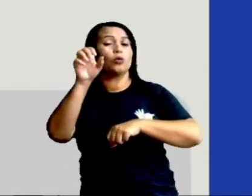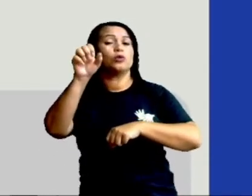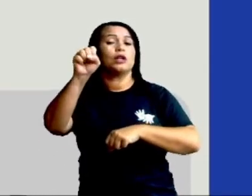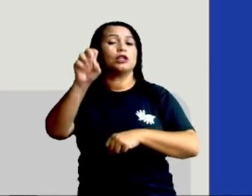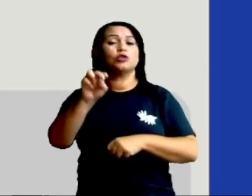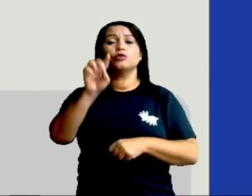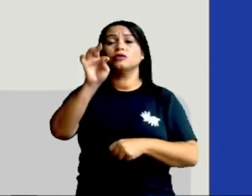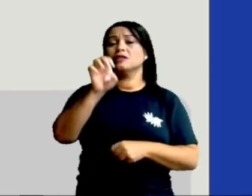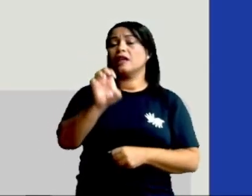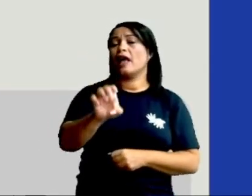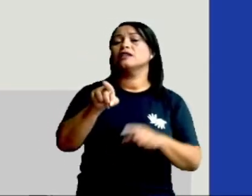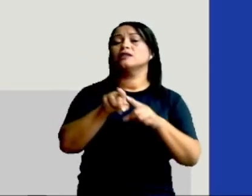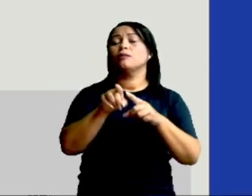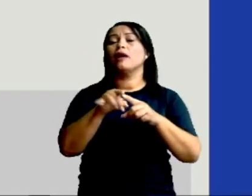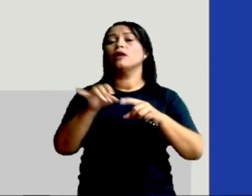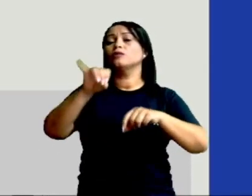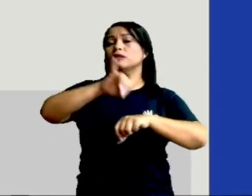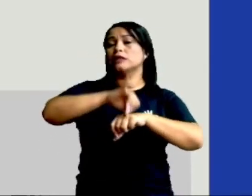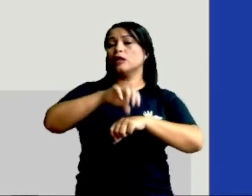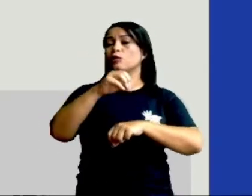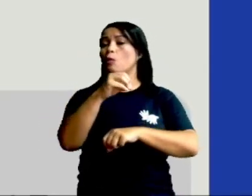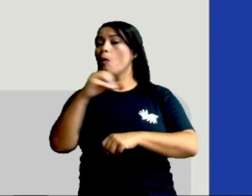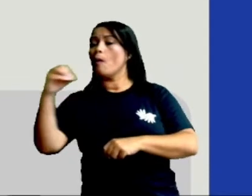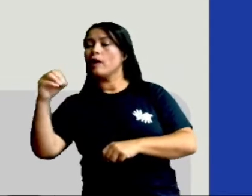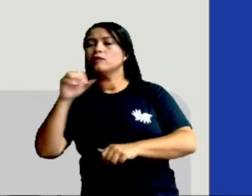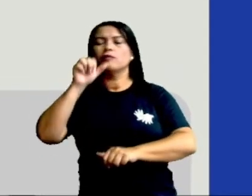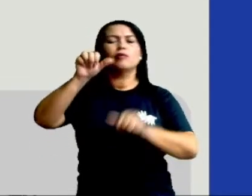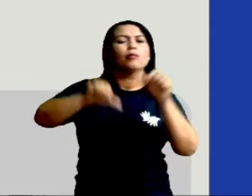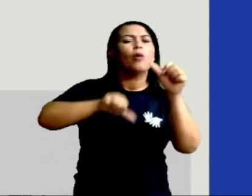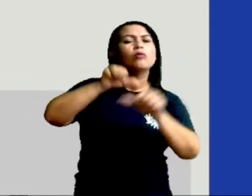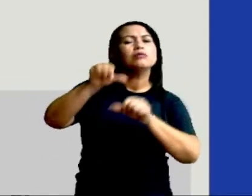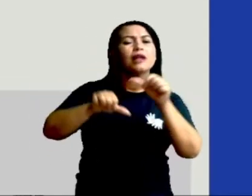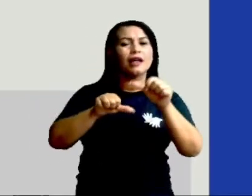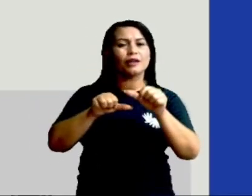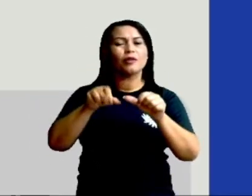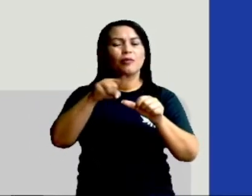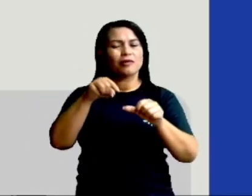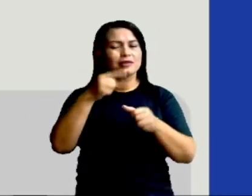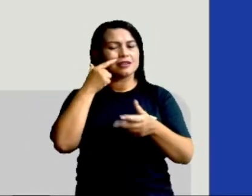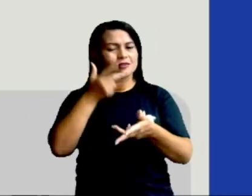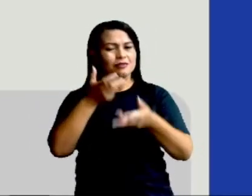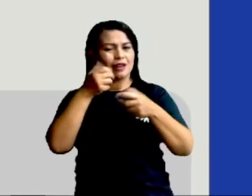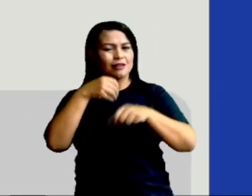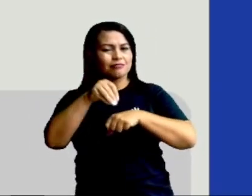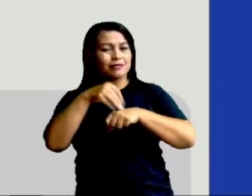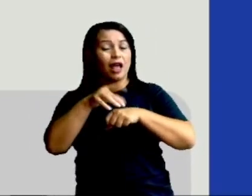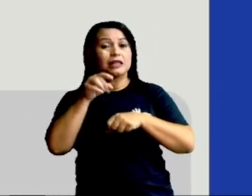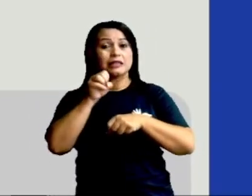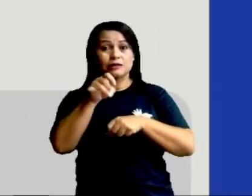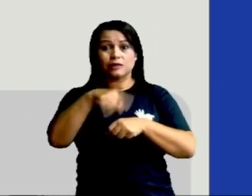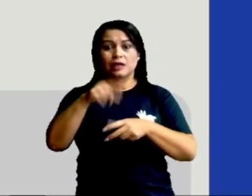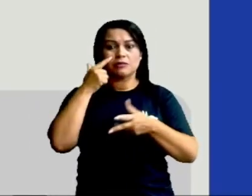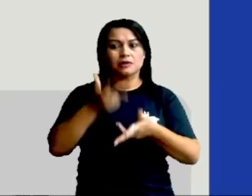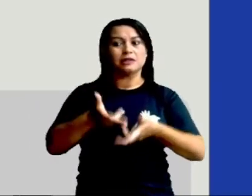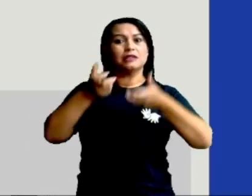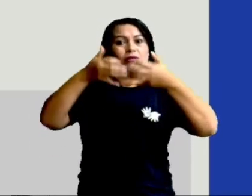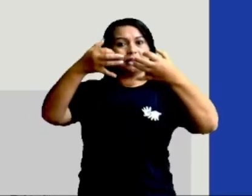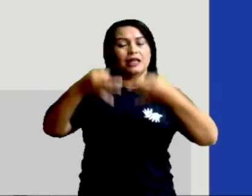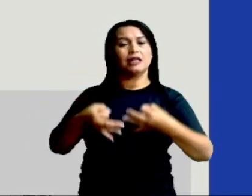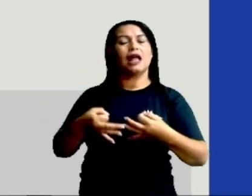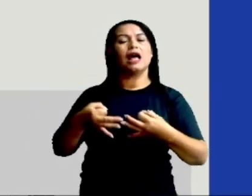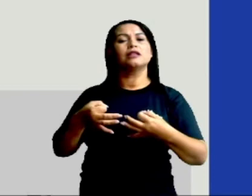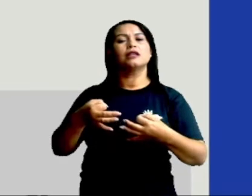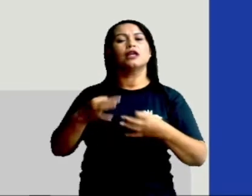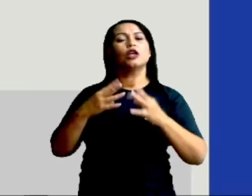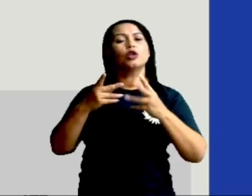sudeste fazem parte do centro-oeste e sair mudando para ser uma pegadinha Então quem tá com atenção prestou bem atenção